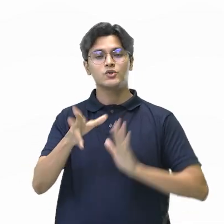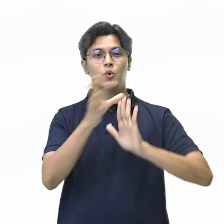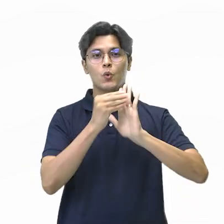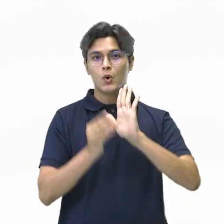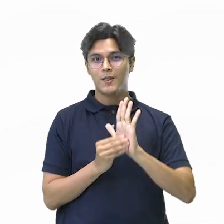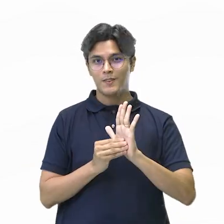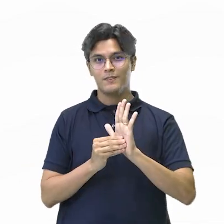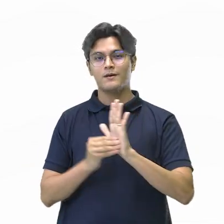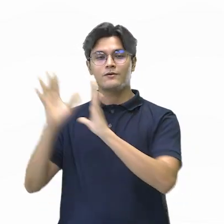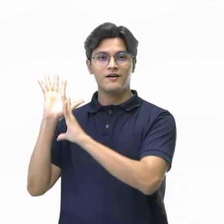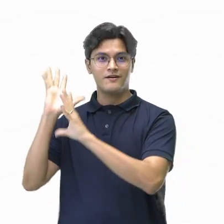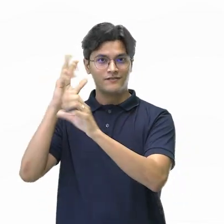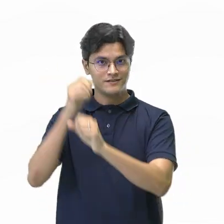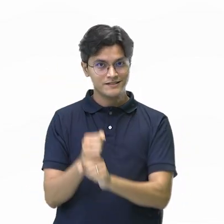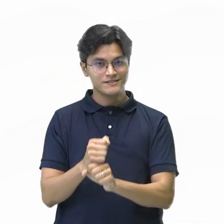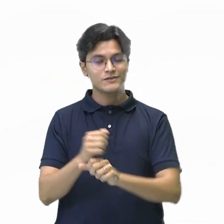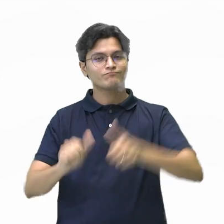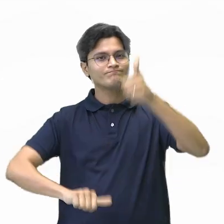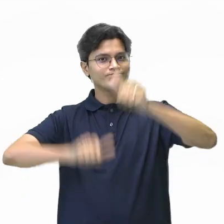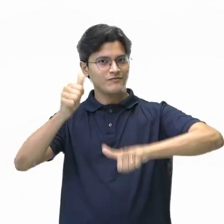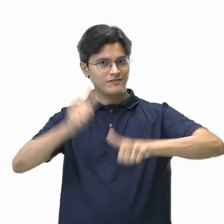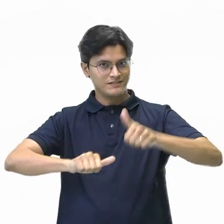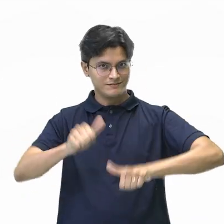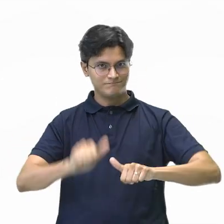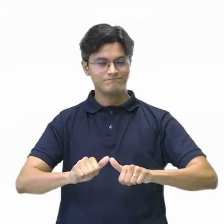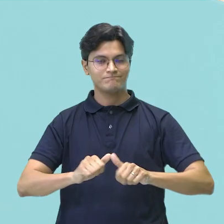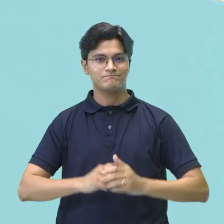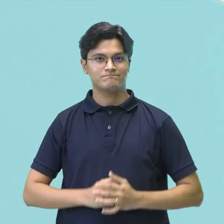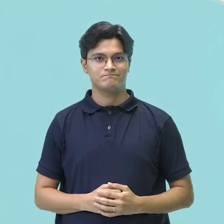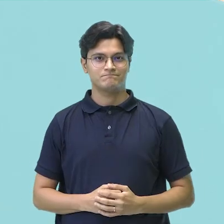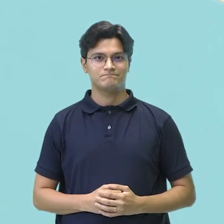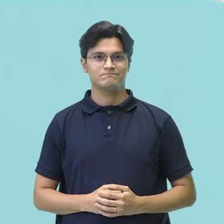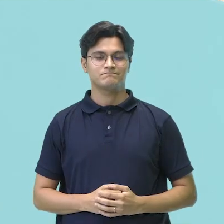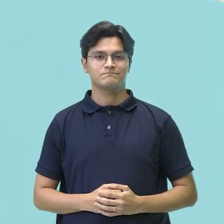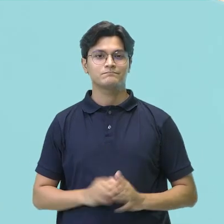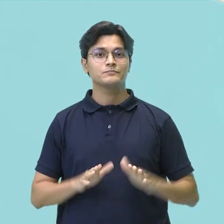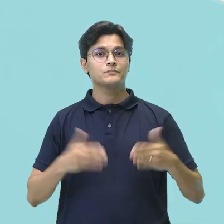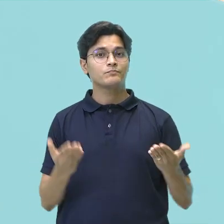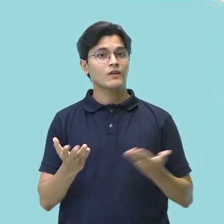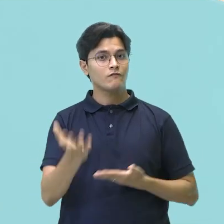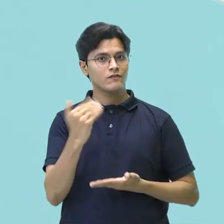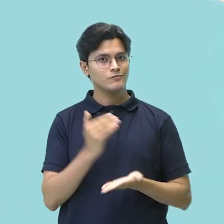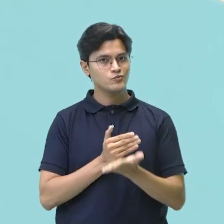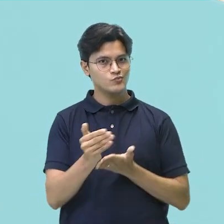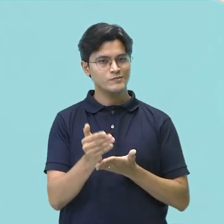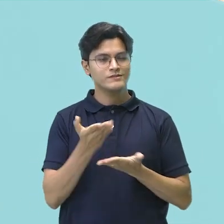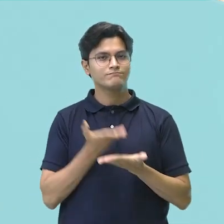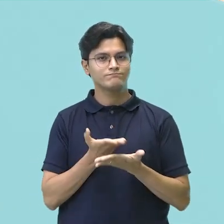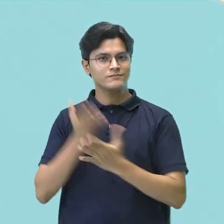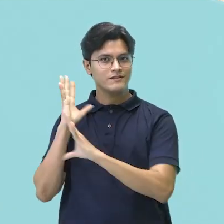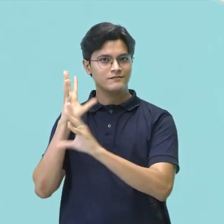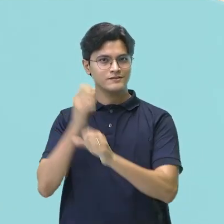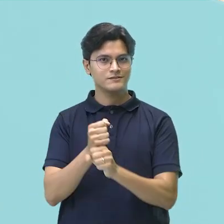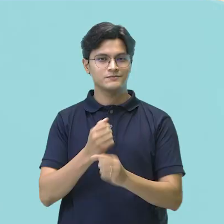é revisão e avaliação da unidade 1. E vamos dar início à nossa